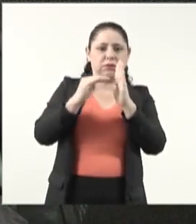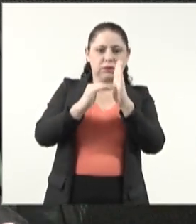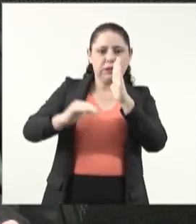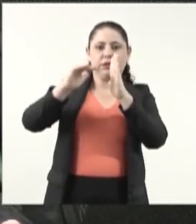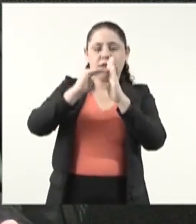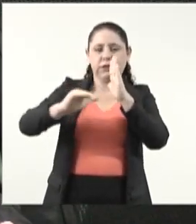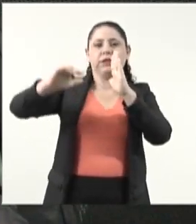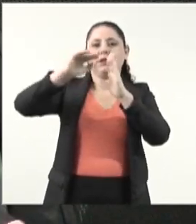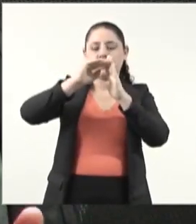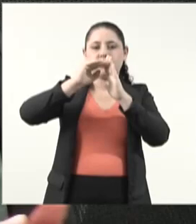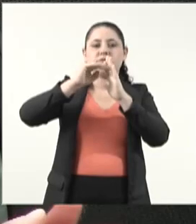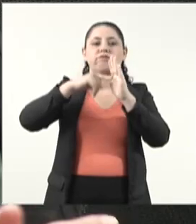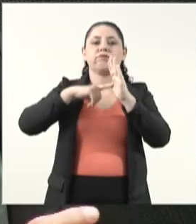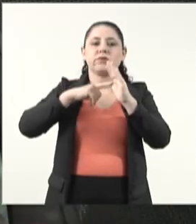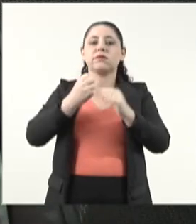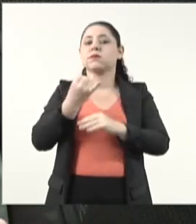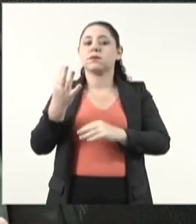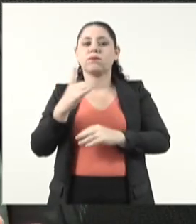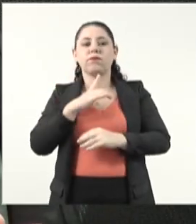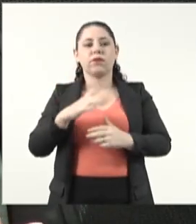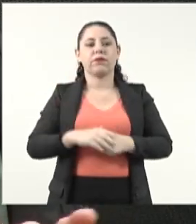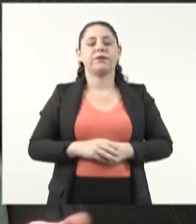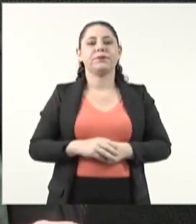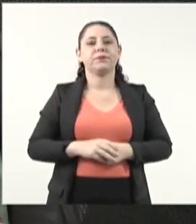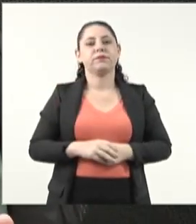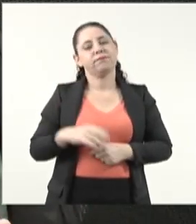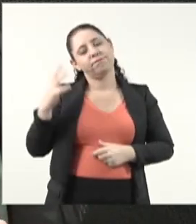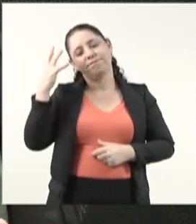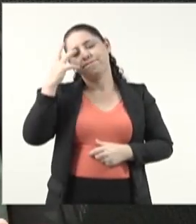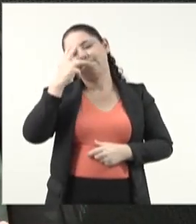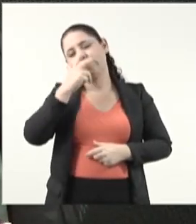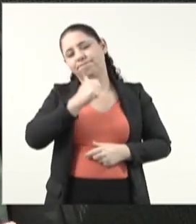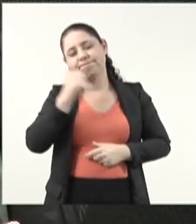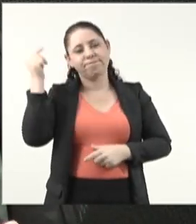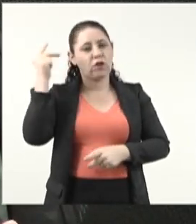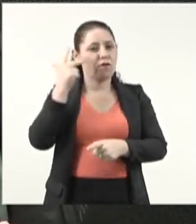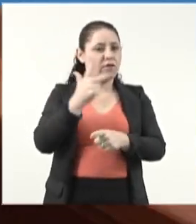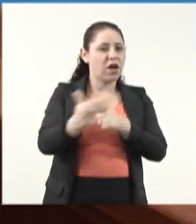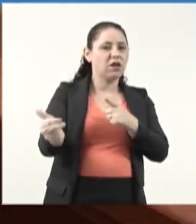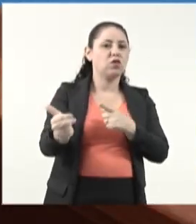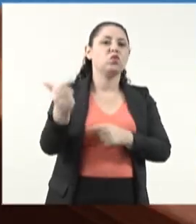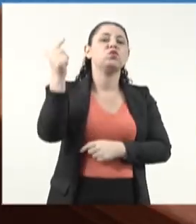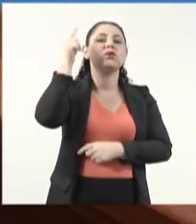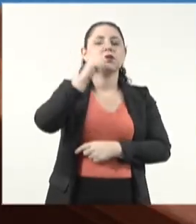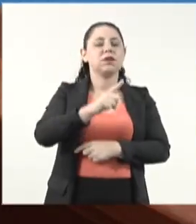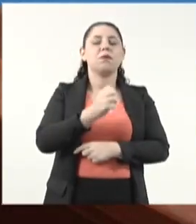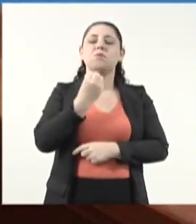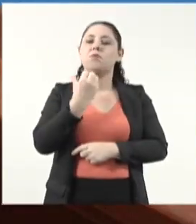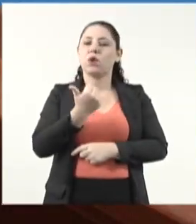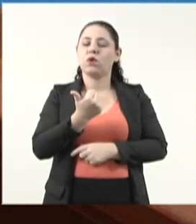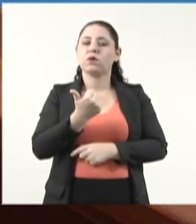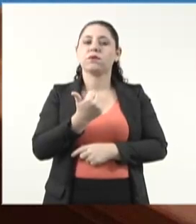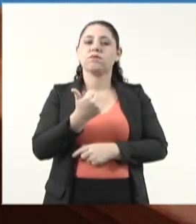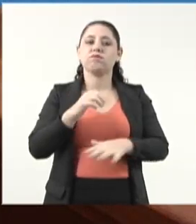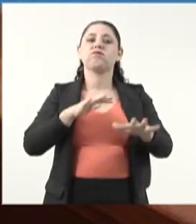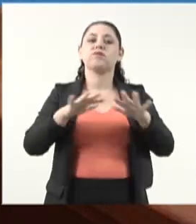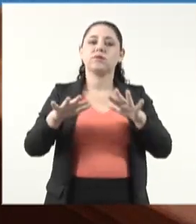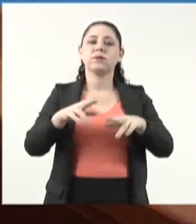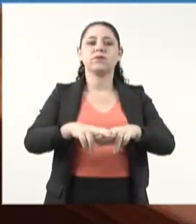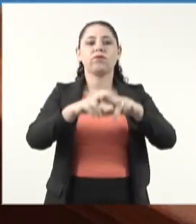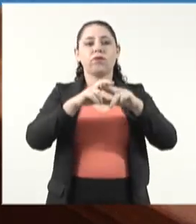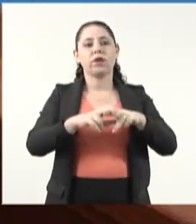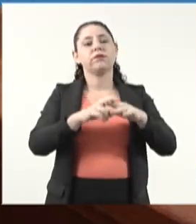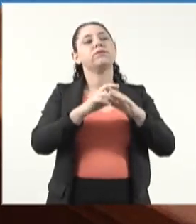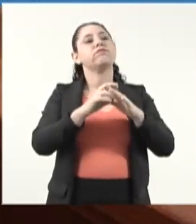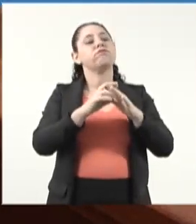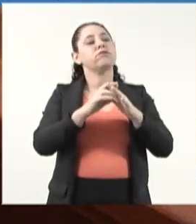aumentando progressivamente, seria uma belíssima conquista para o movimento. Portanto,